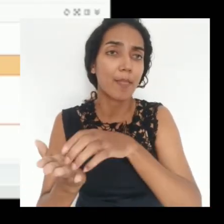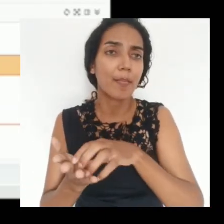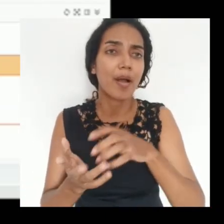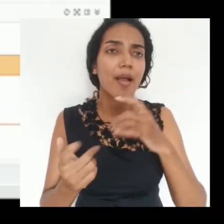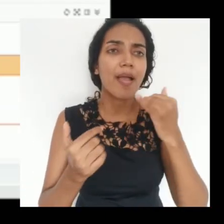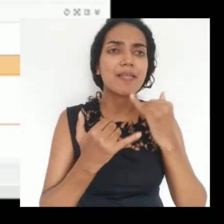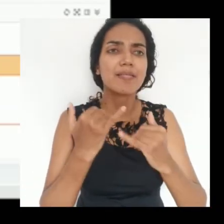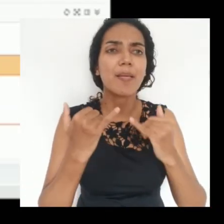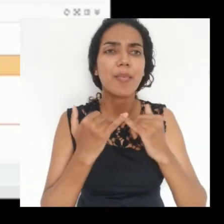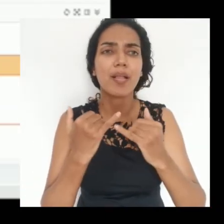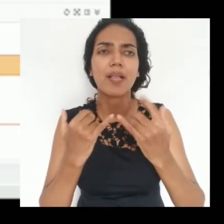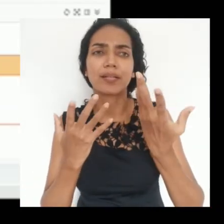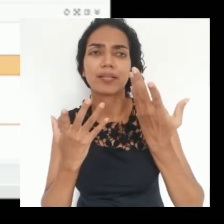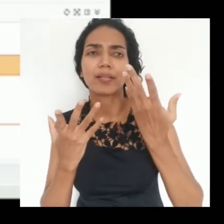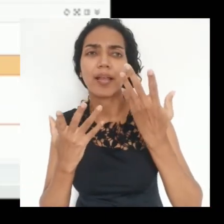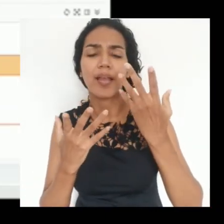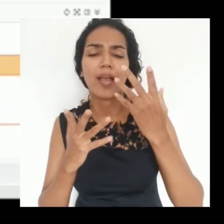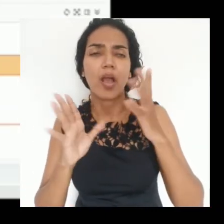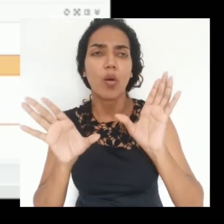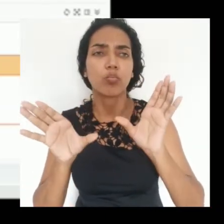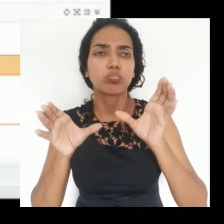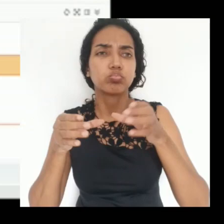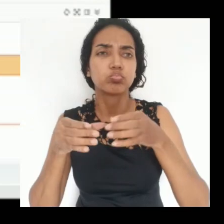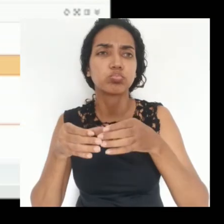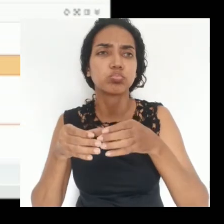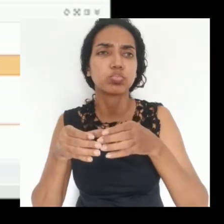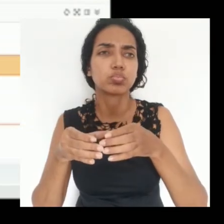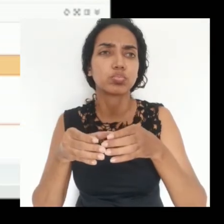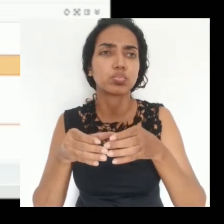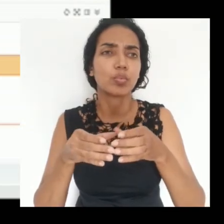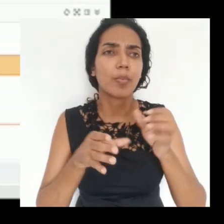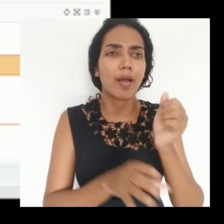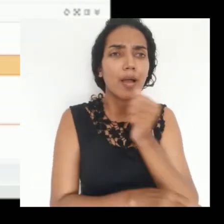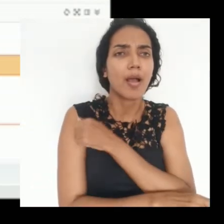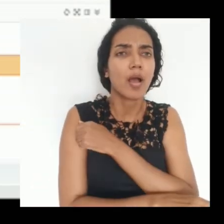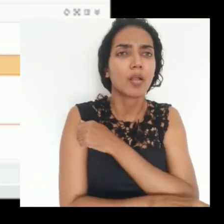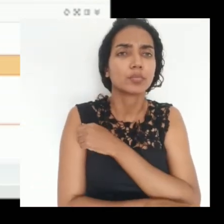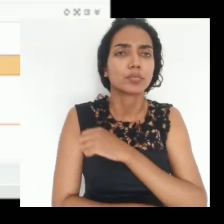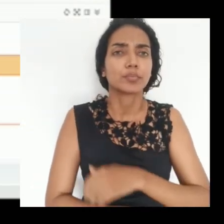adicionar departamentos. Novamente, void